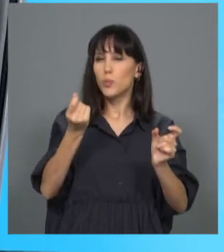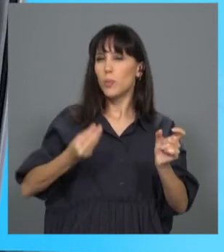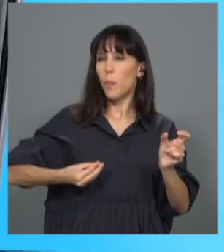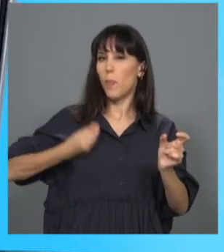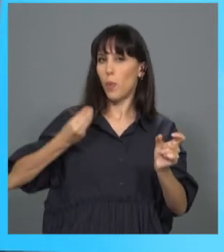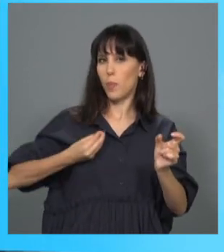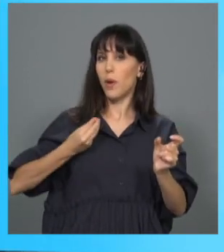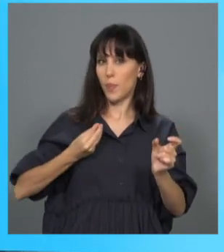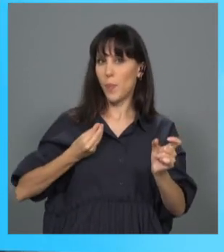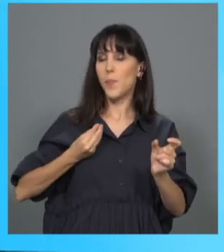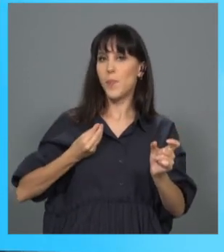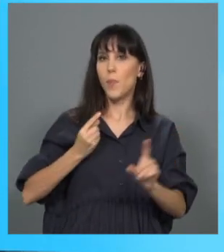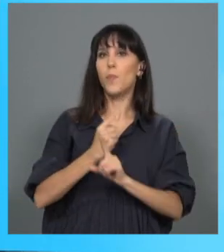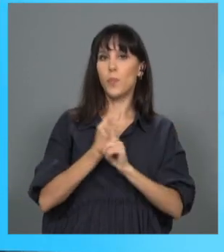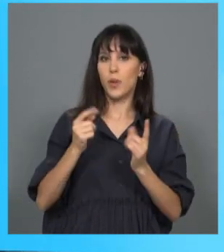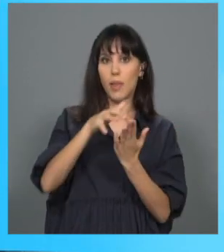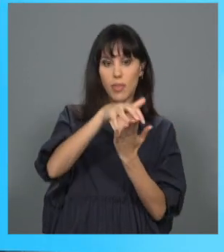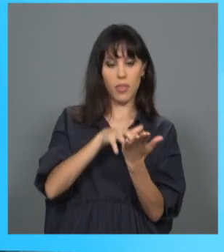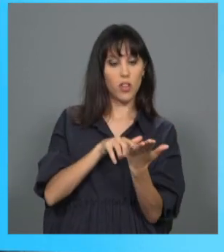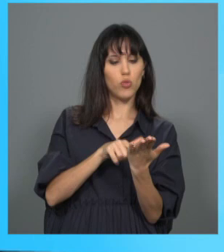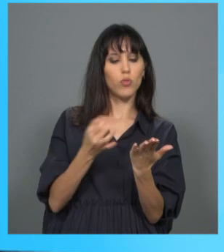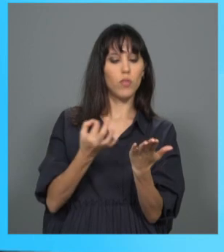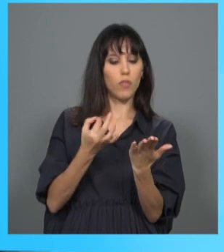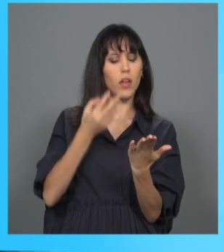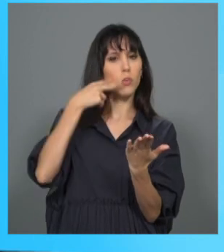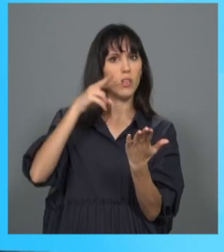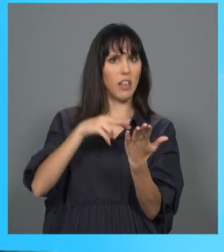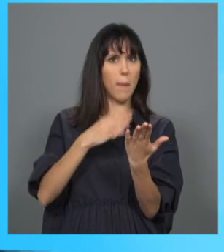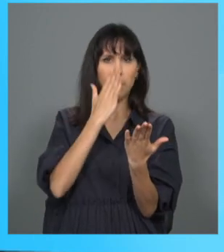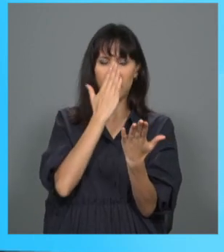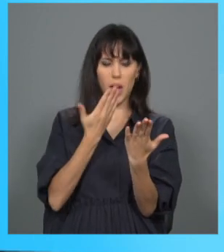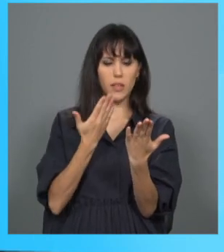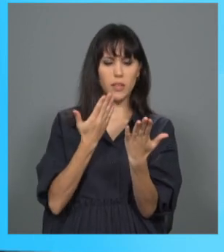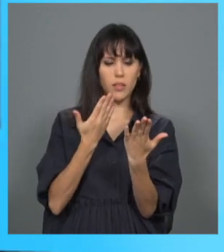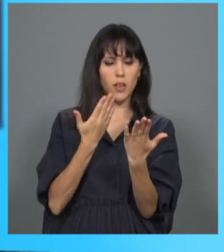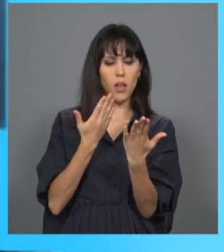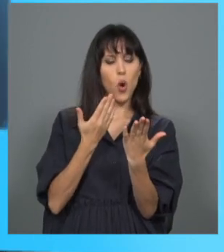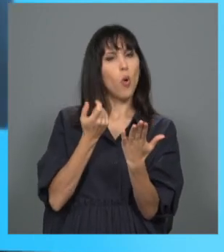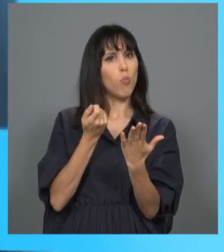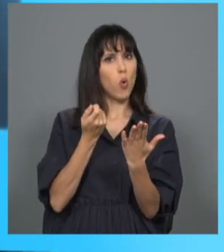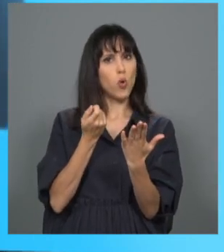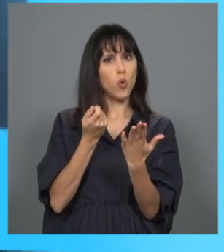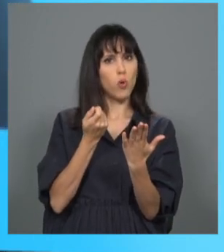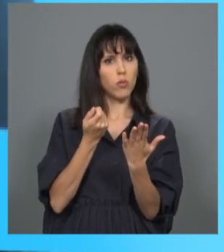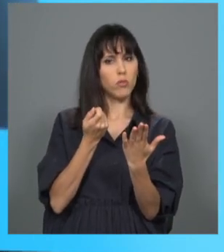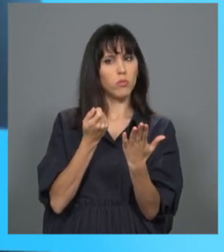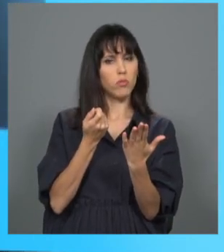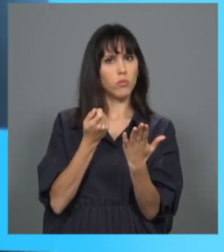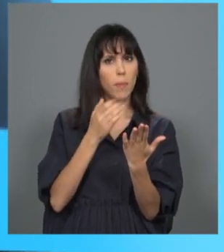preocupadas. É porque o texto realmente, aparentemente, aperta os critérios de